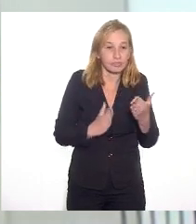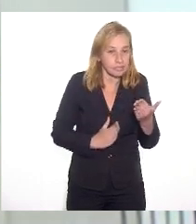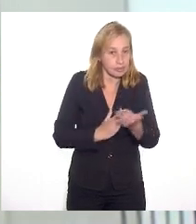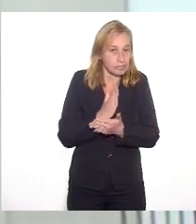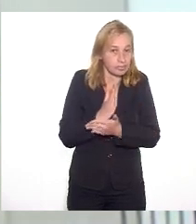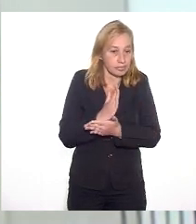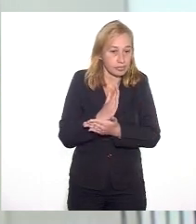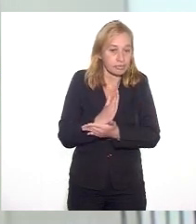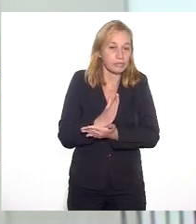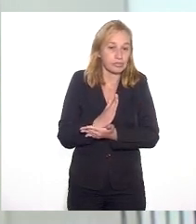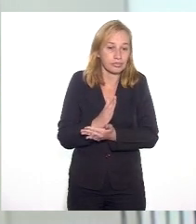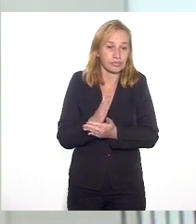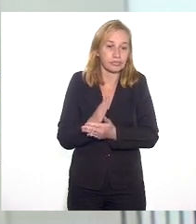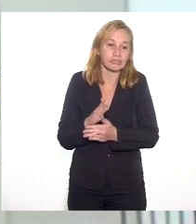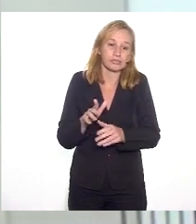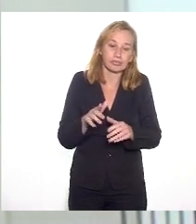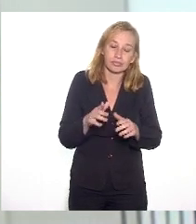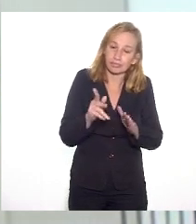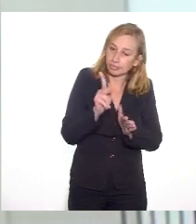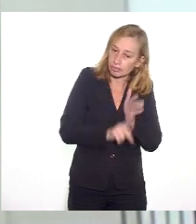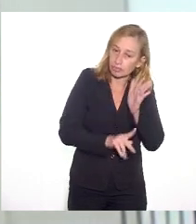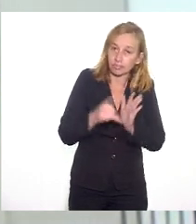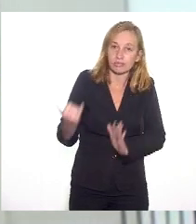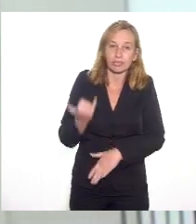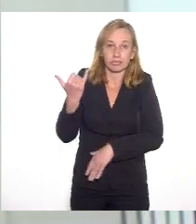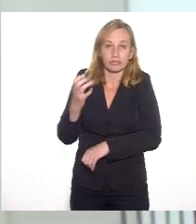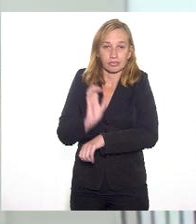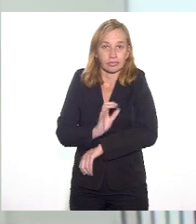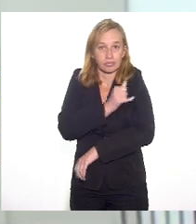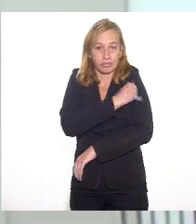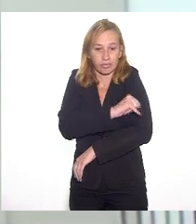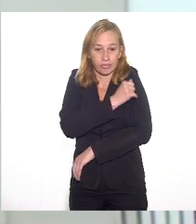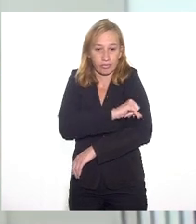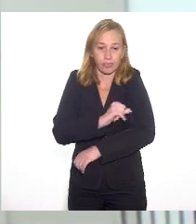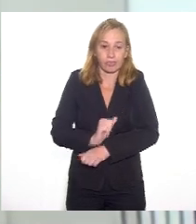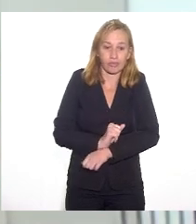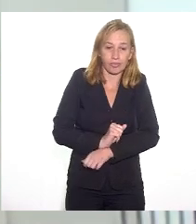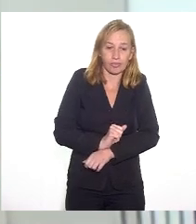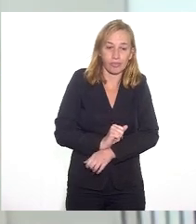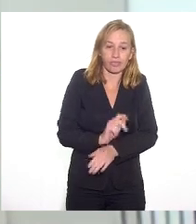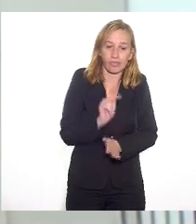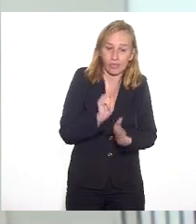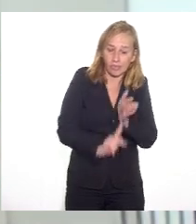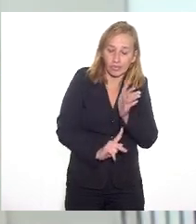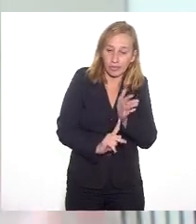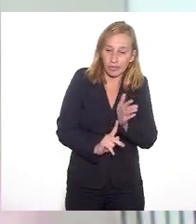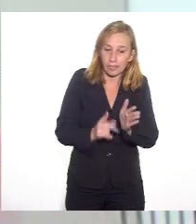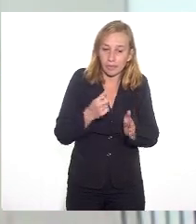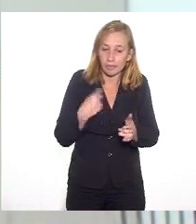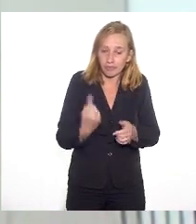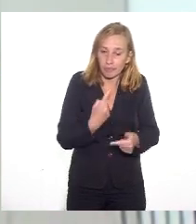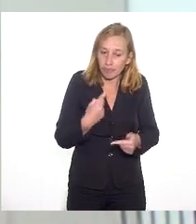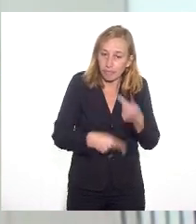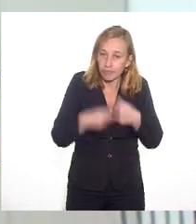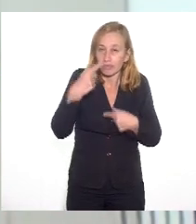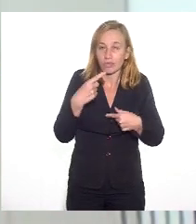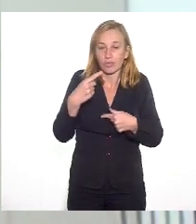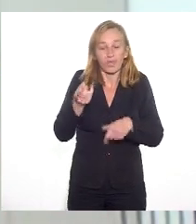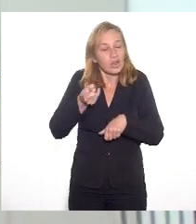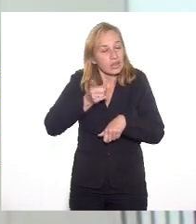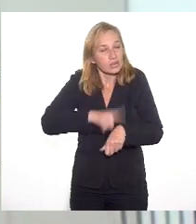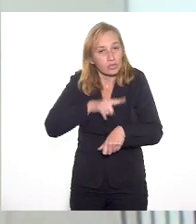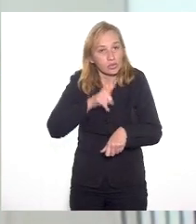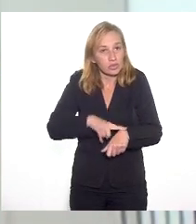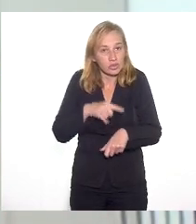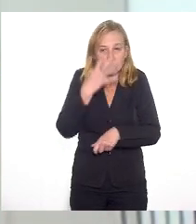aprovou é um projeto muito importante para o Estado do Rio de Janeiro, é um projeto muito importante para a gente superar esse momento